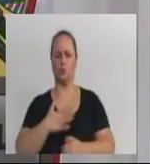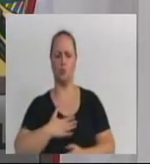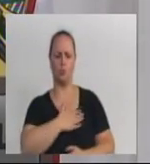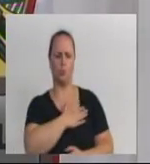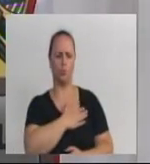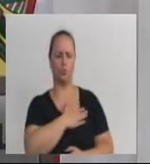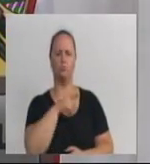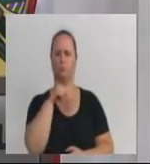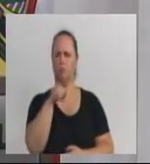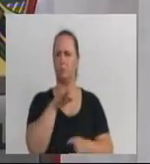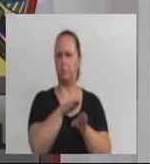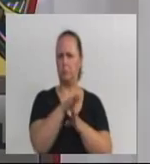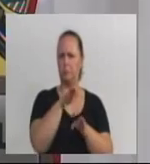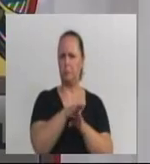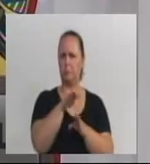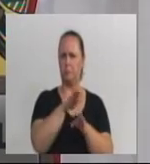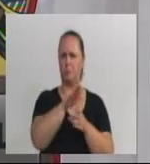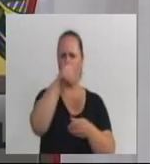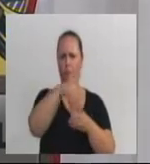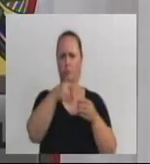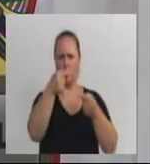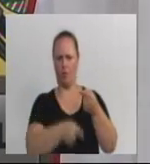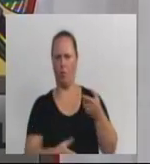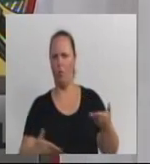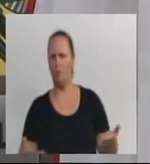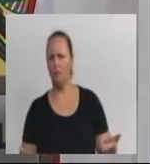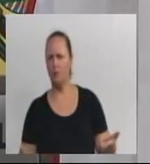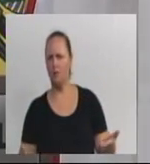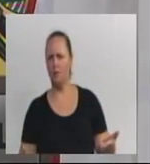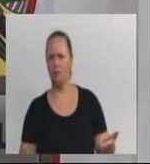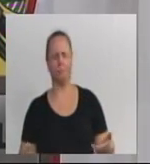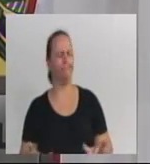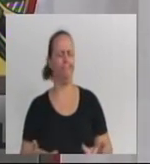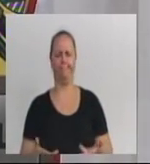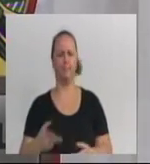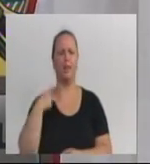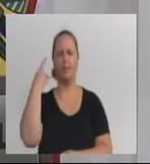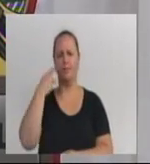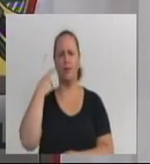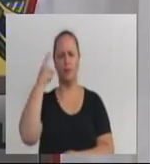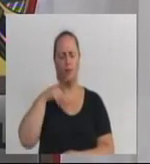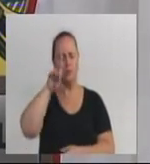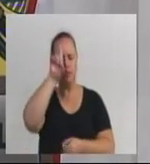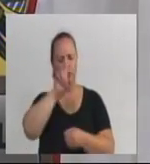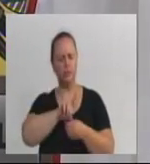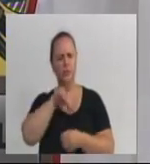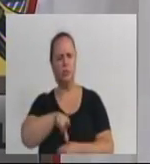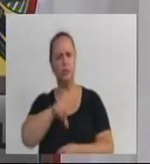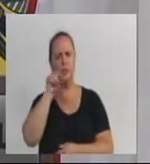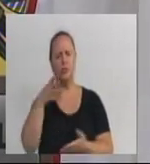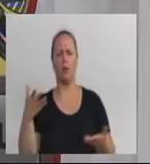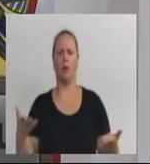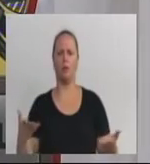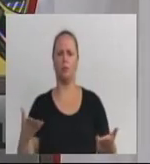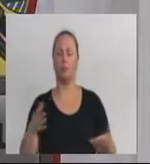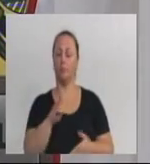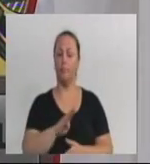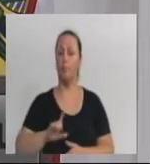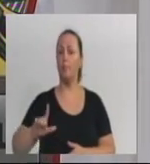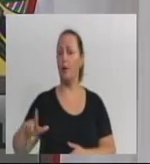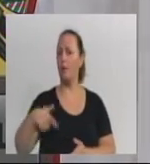ele recomendou votar contra esse requerimento. O vereador tem o direito, a cidade tem o direito, e o município de Blumenau tem a obrigação para